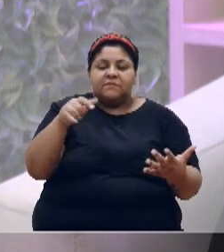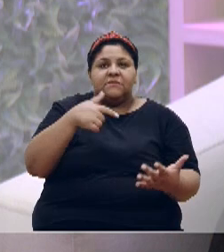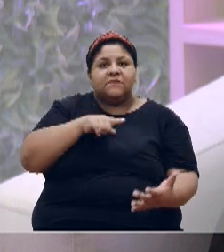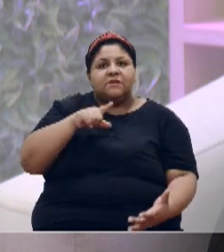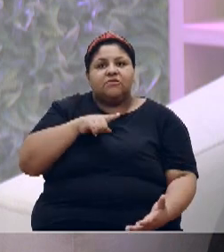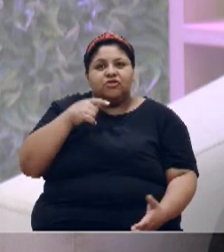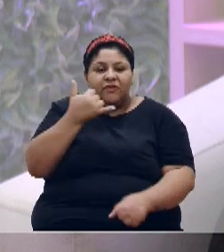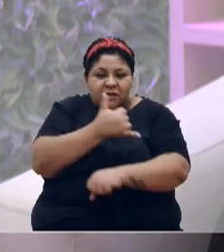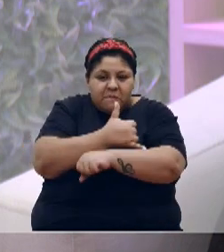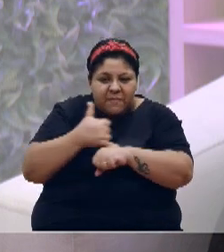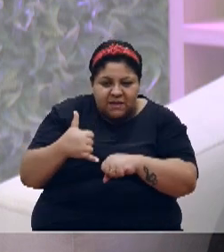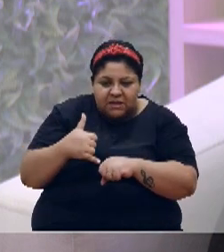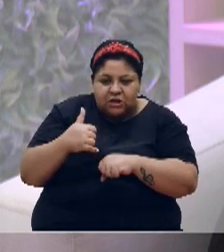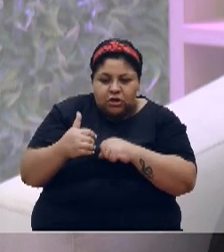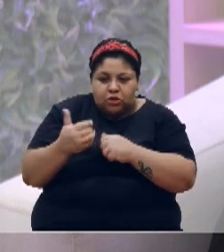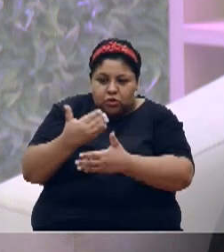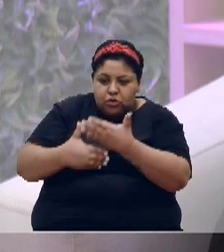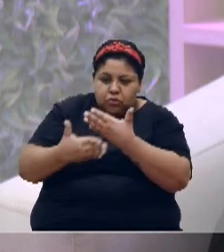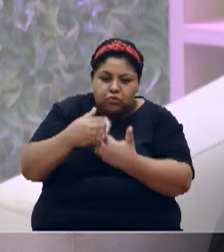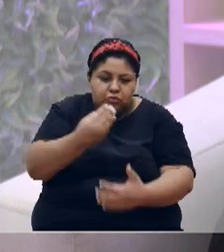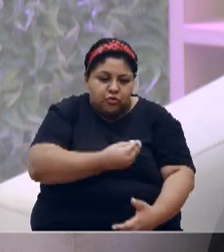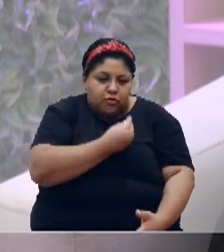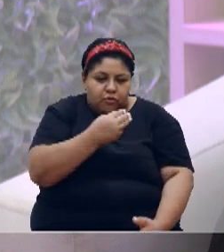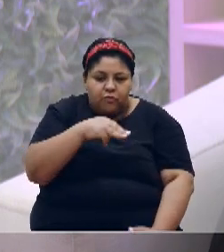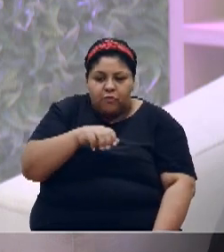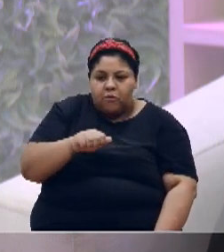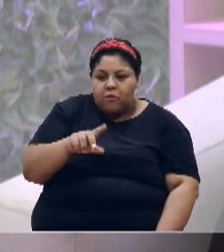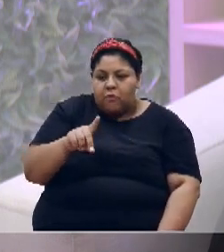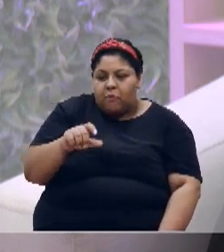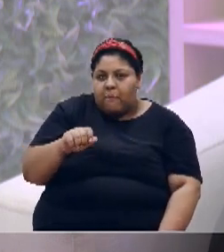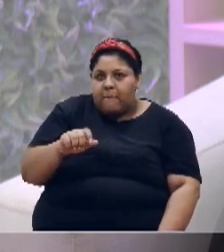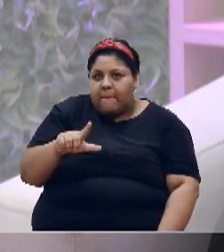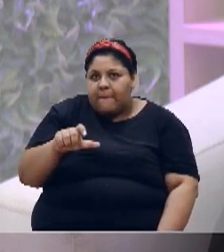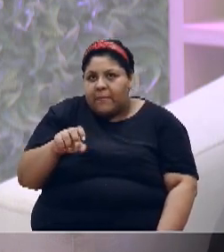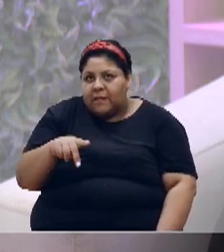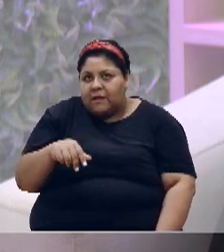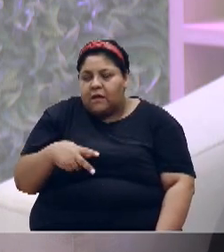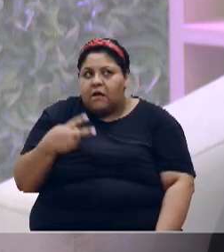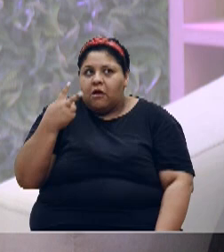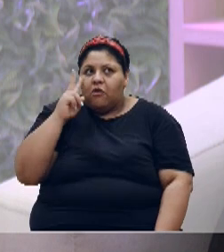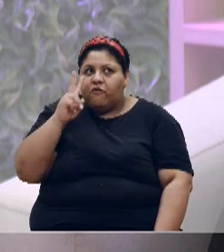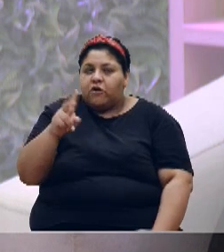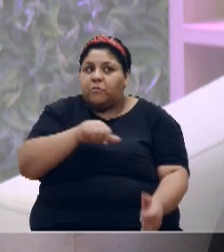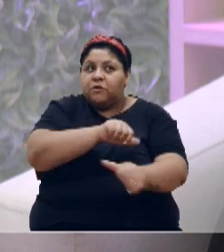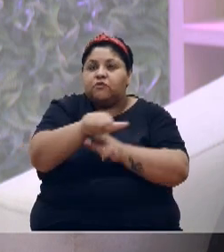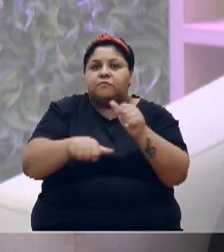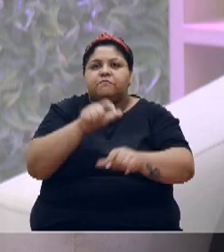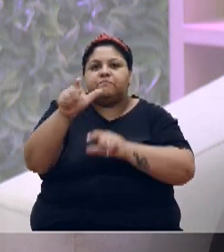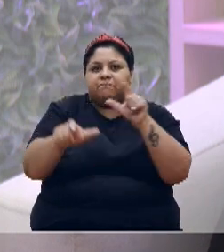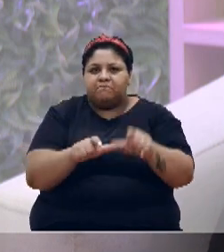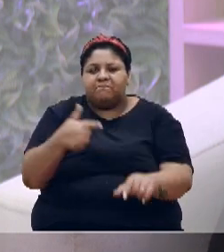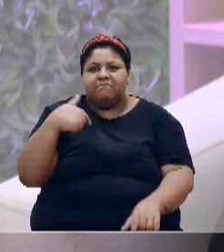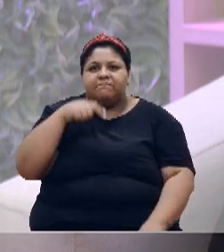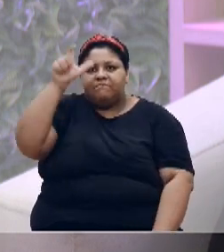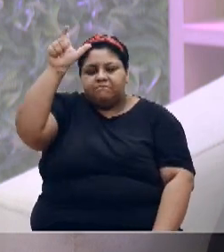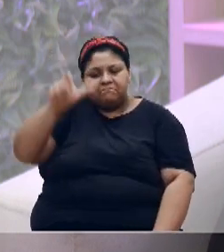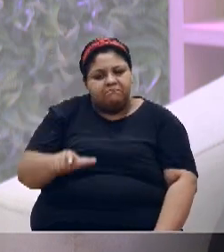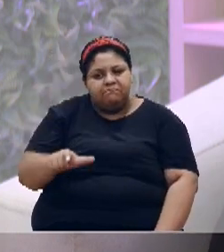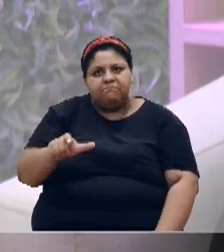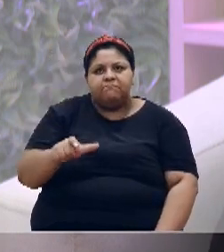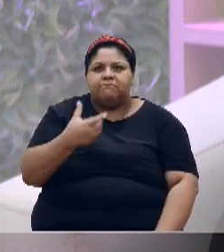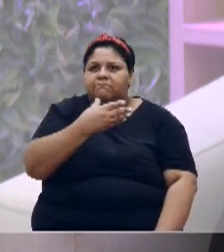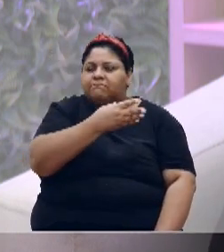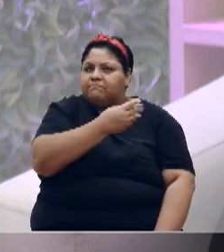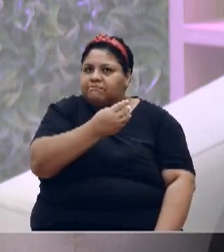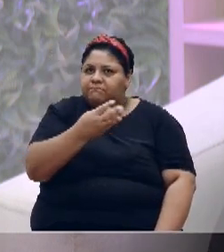tivesse passado tudo o que viveu com a Madalena, eu vejo como eu me transformei como ser humano, assim. Eu era uma pessoa